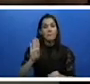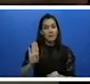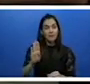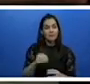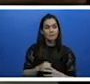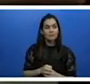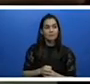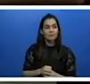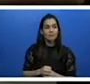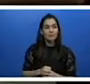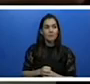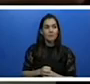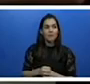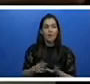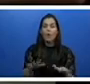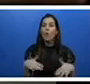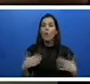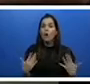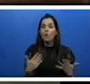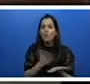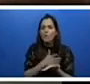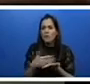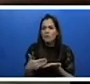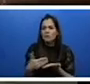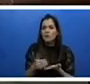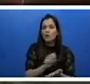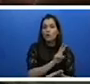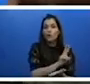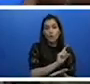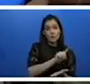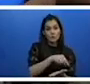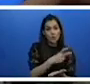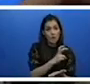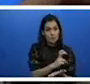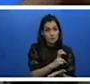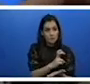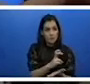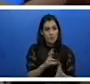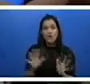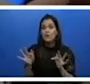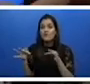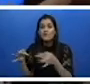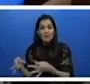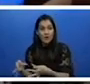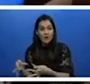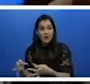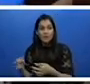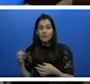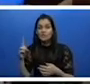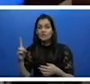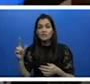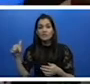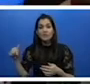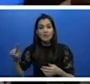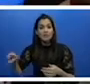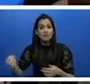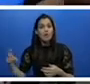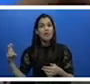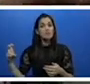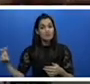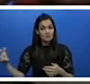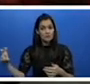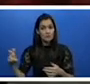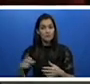inicial? 2 inteiros e 5 décimos. E o final? 17 inteiros e 5